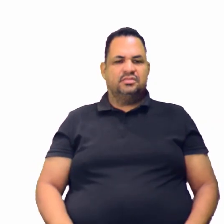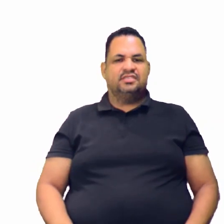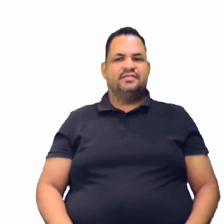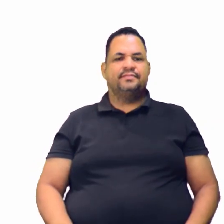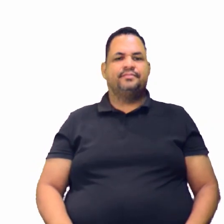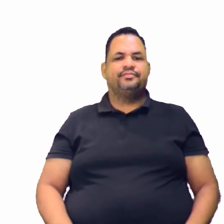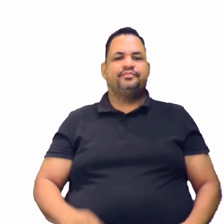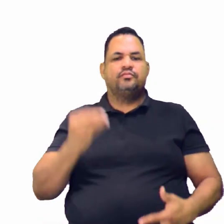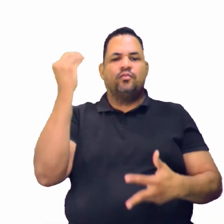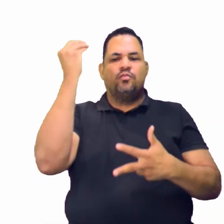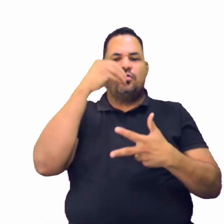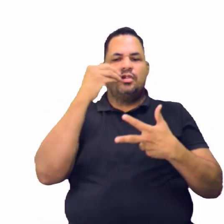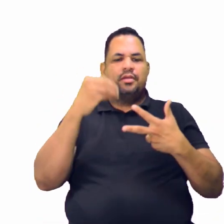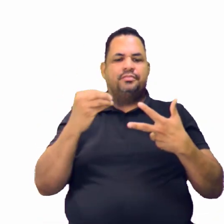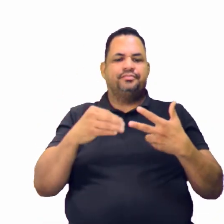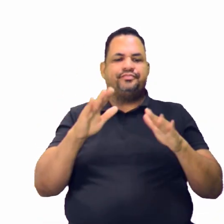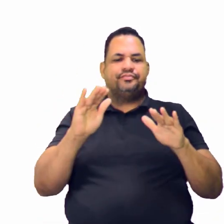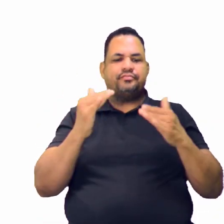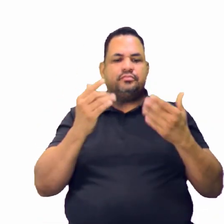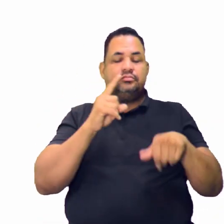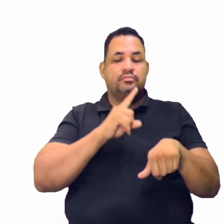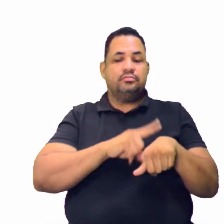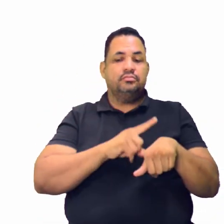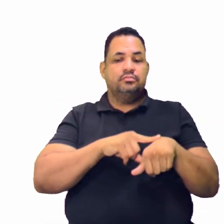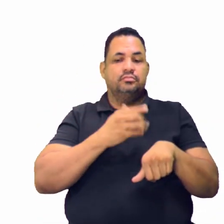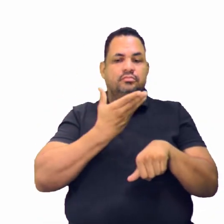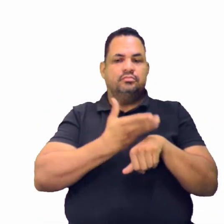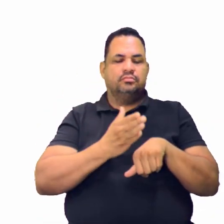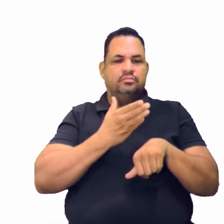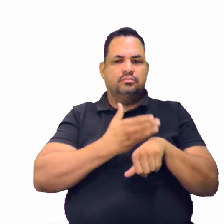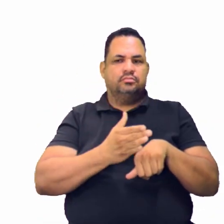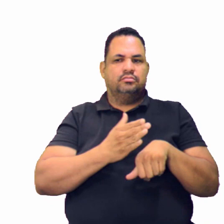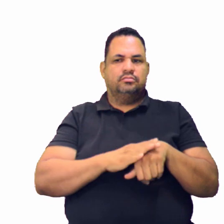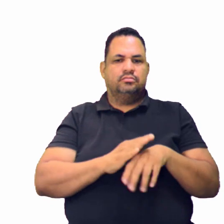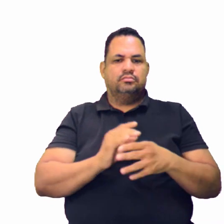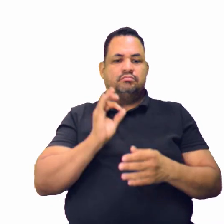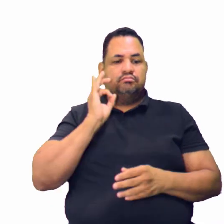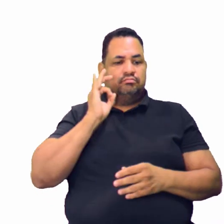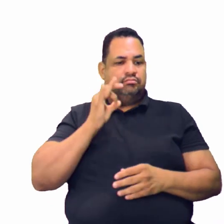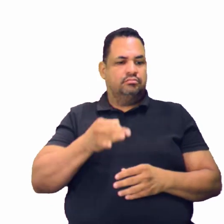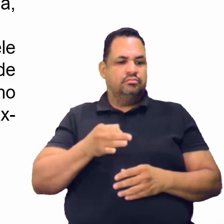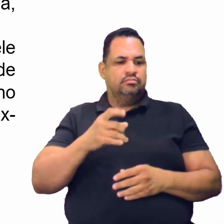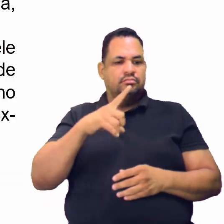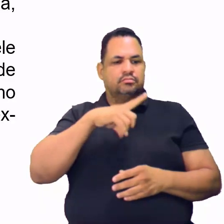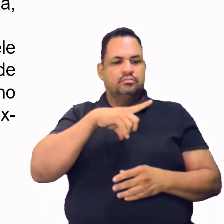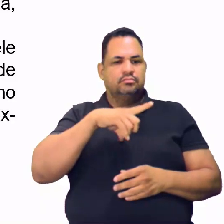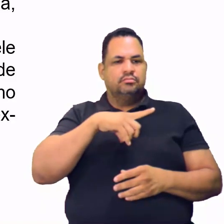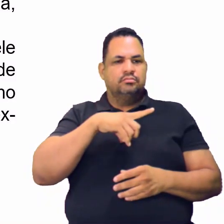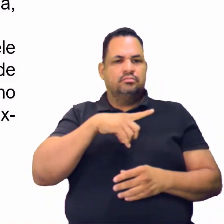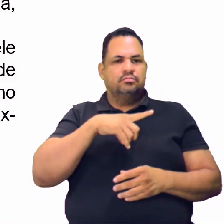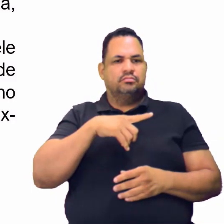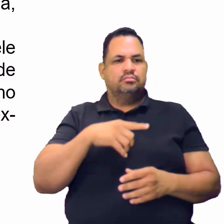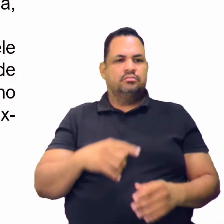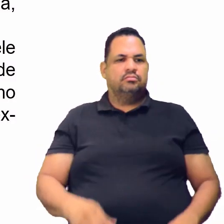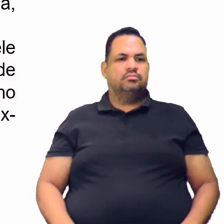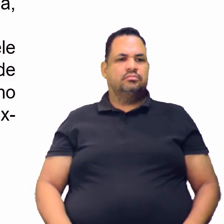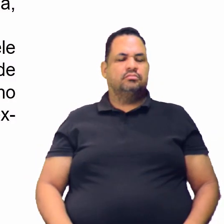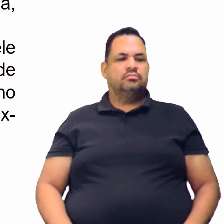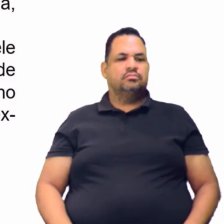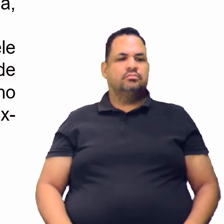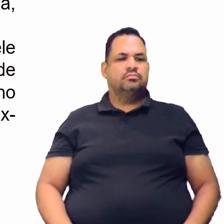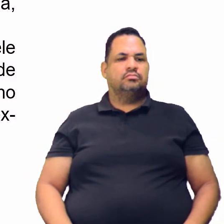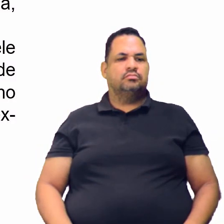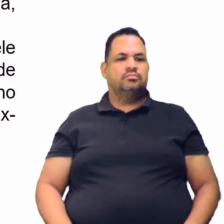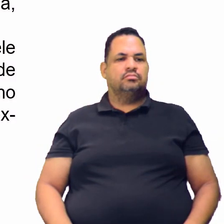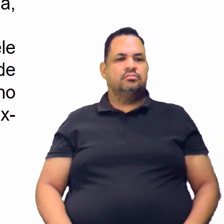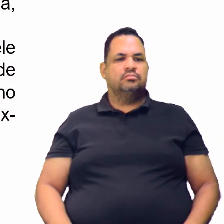para o nosso Se Liga no Enem, o momento de treinar. Exatamente, nós temos aqui um